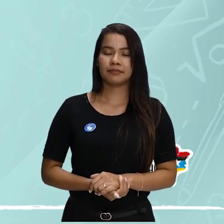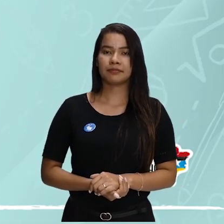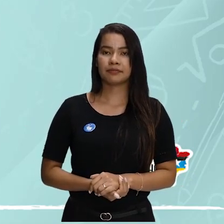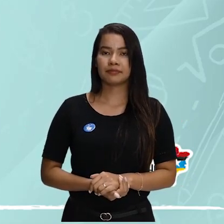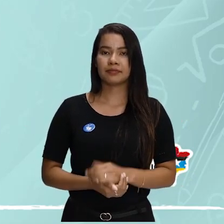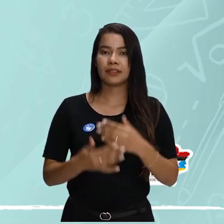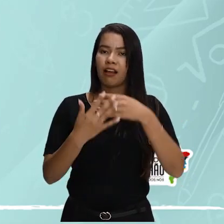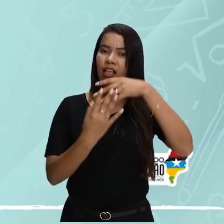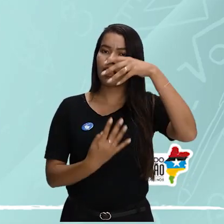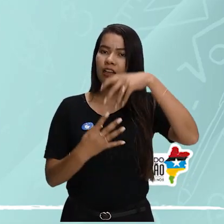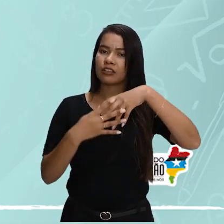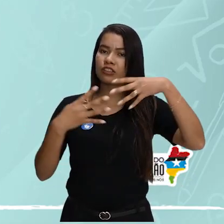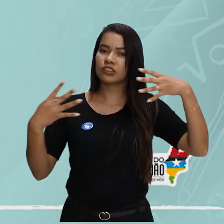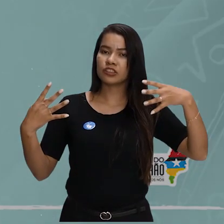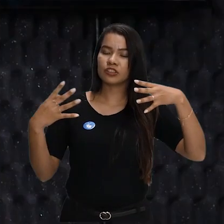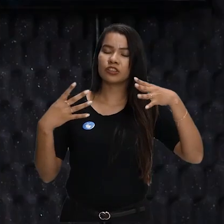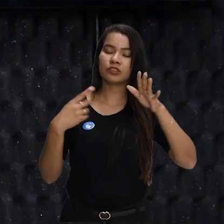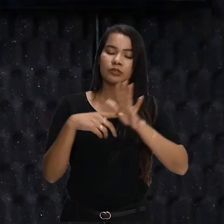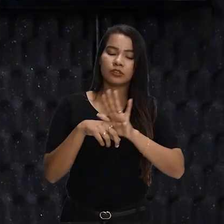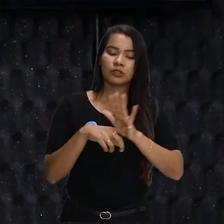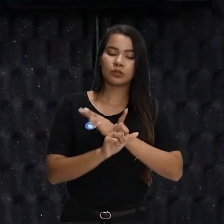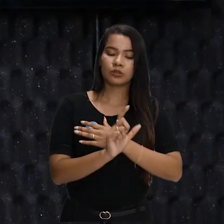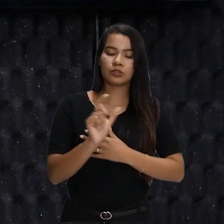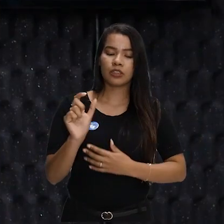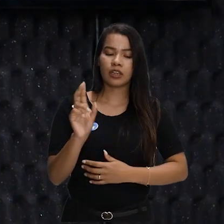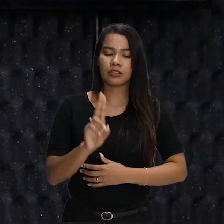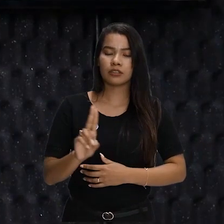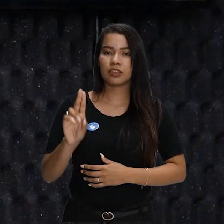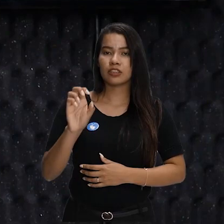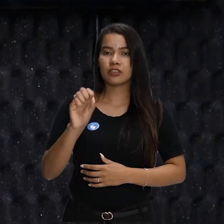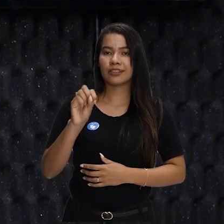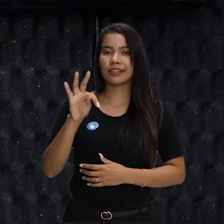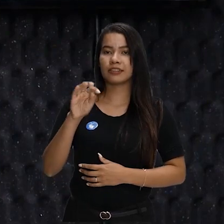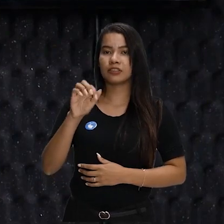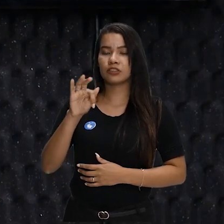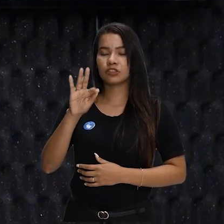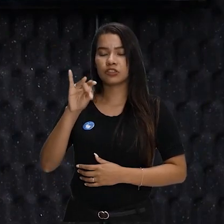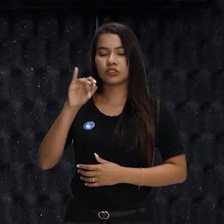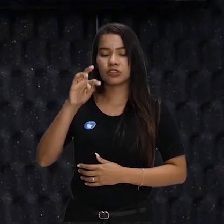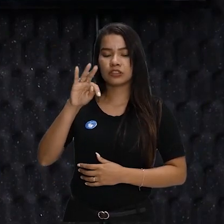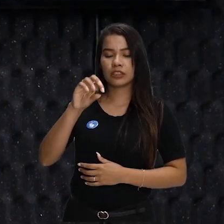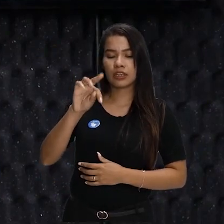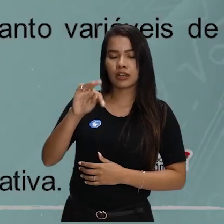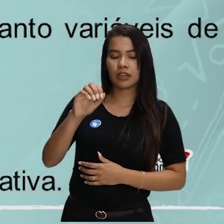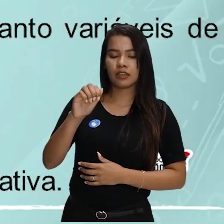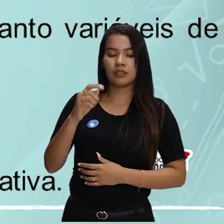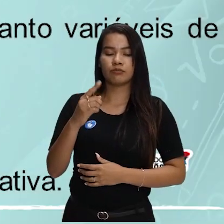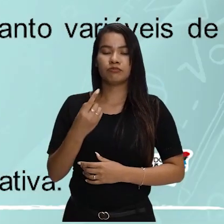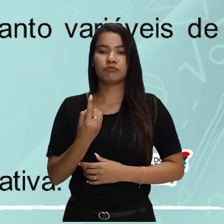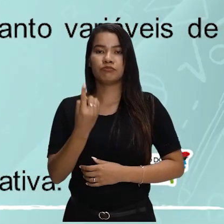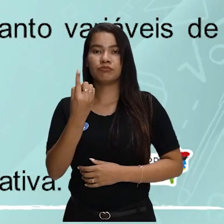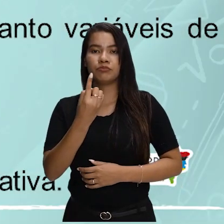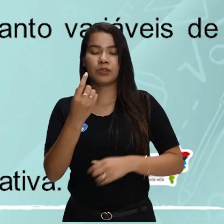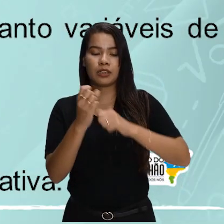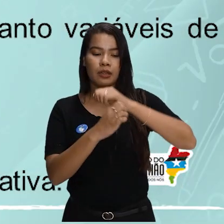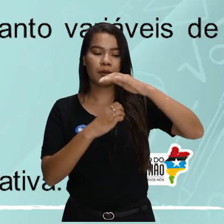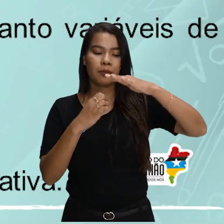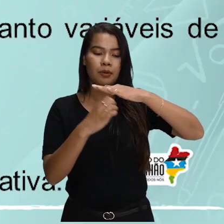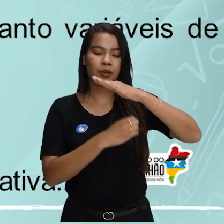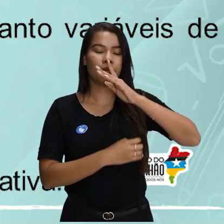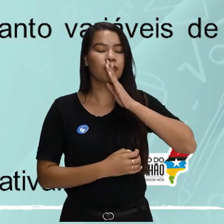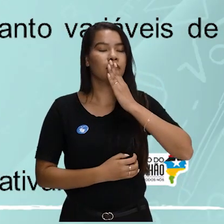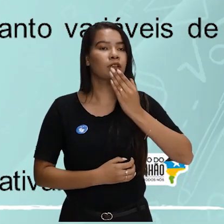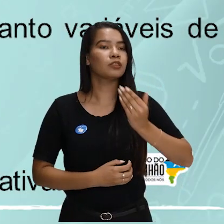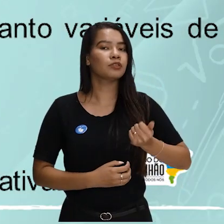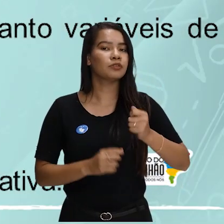de termos utilizados na estatística, vamos fazer mais uma aqui. Uma empresa pediu para realizar uma pesquisa para obter informações de